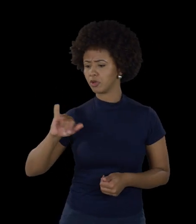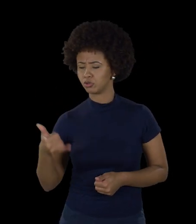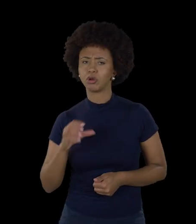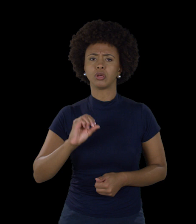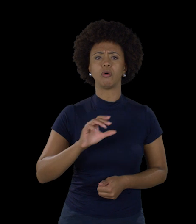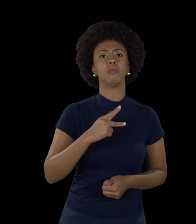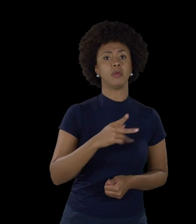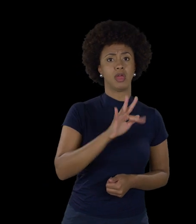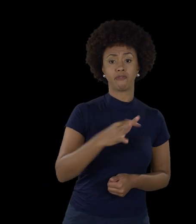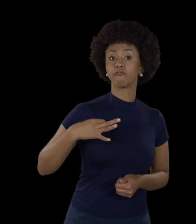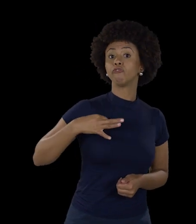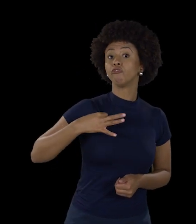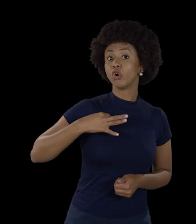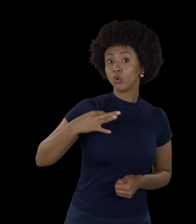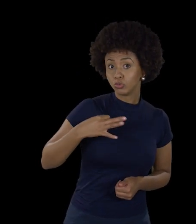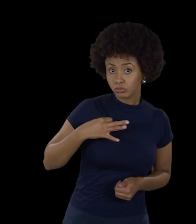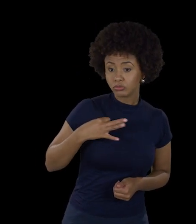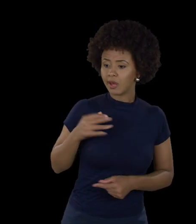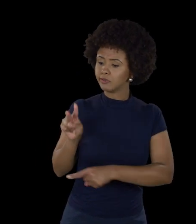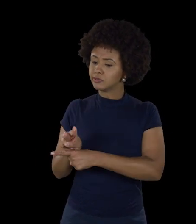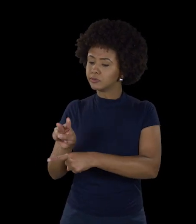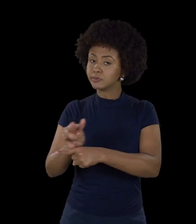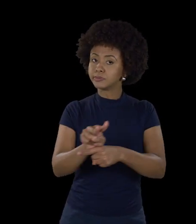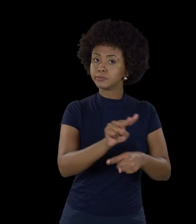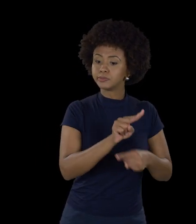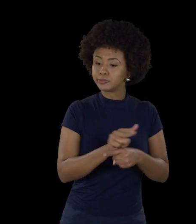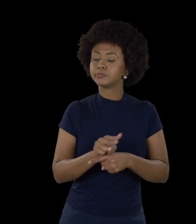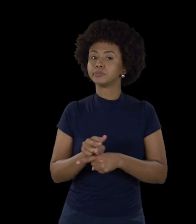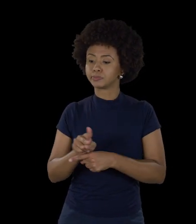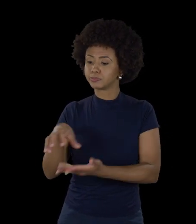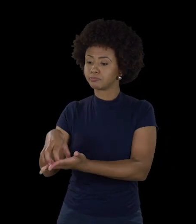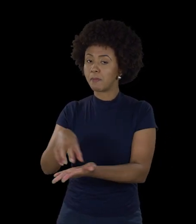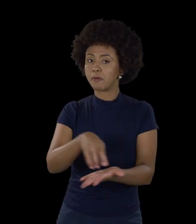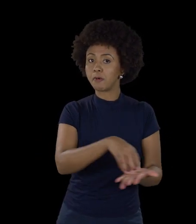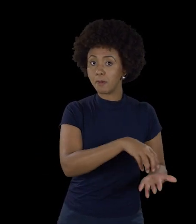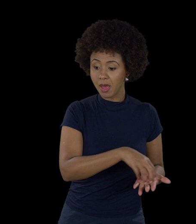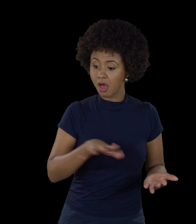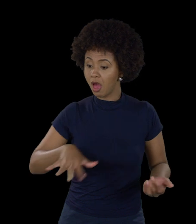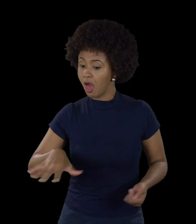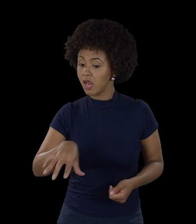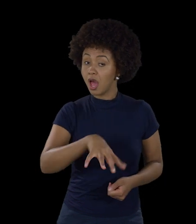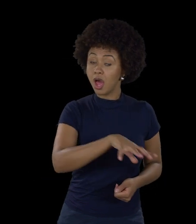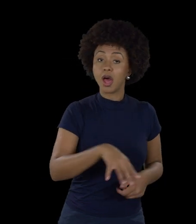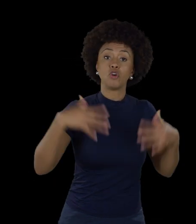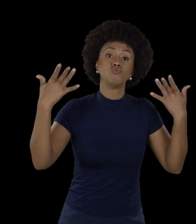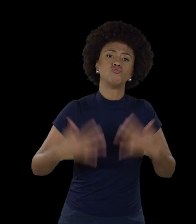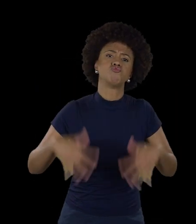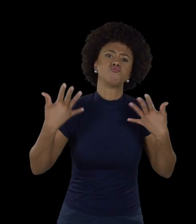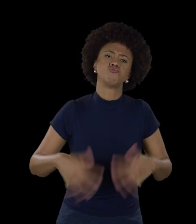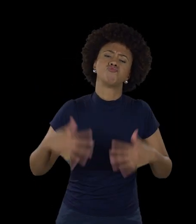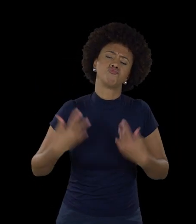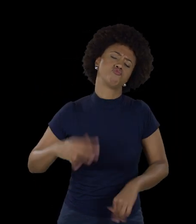voluntária, se configuram, portanto, como áreas de extrema importância no contexto preservacionista. Entre